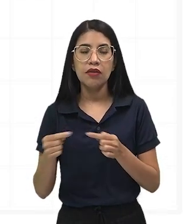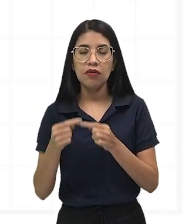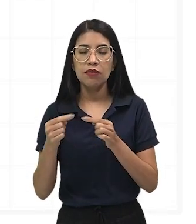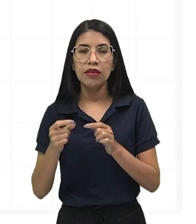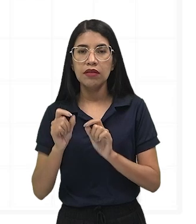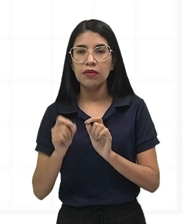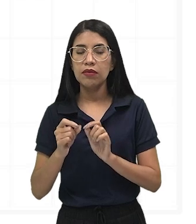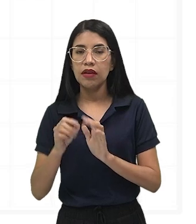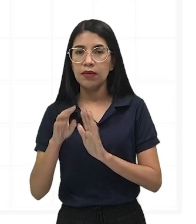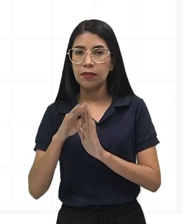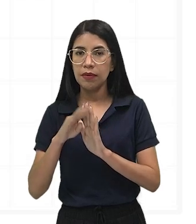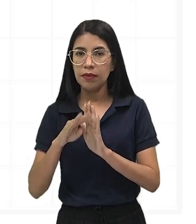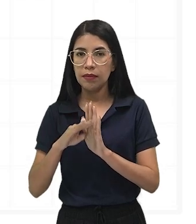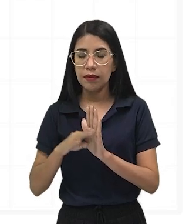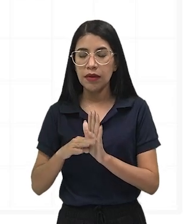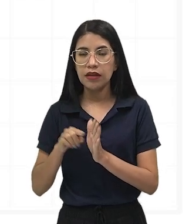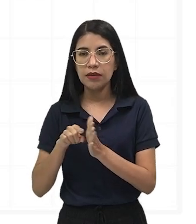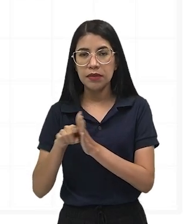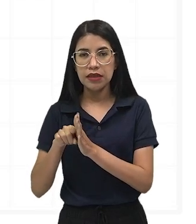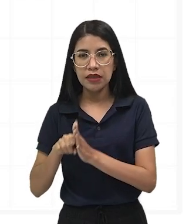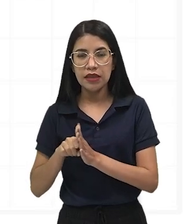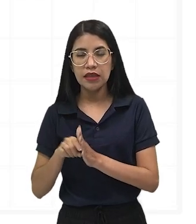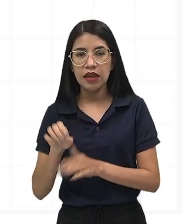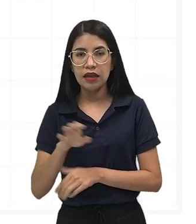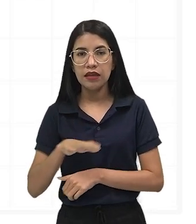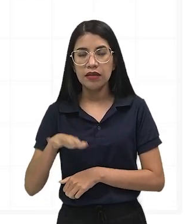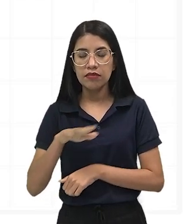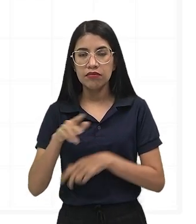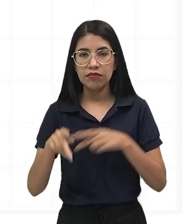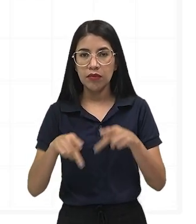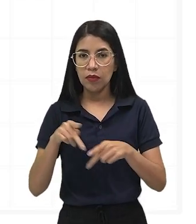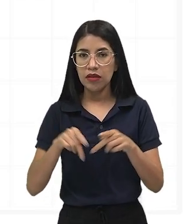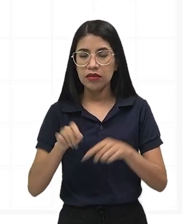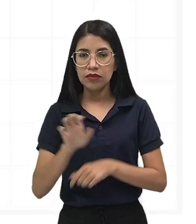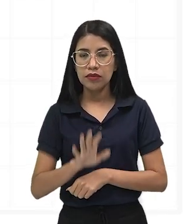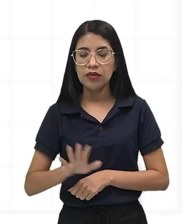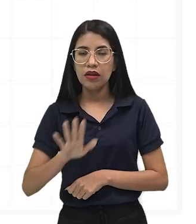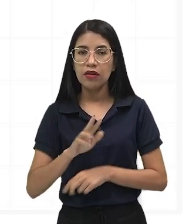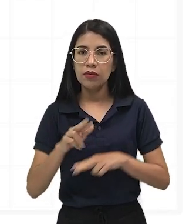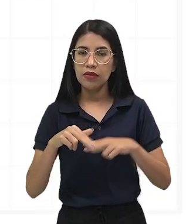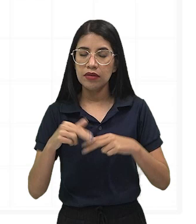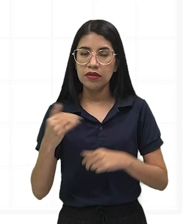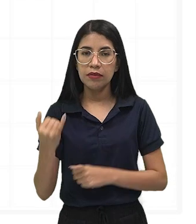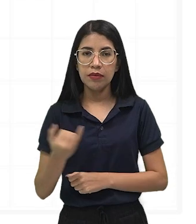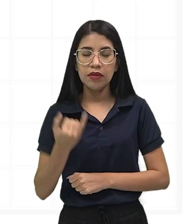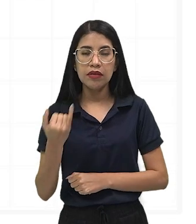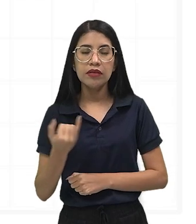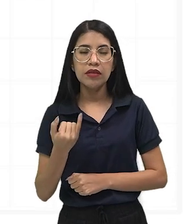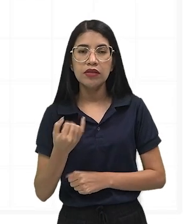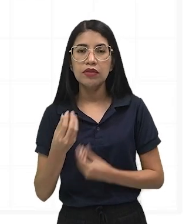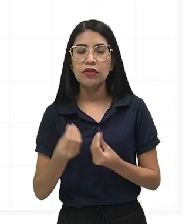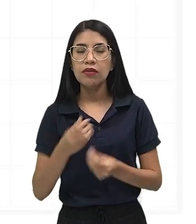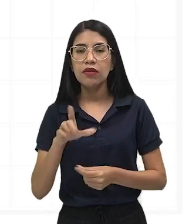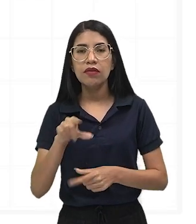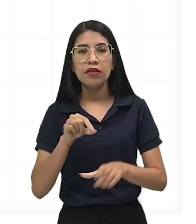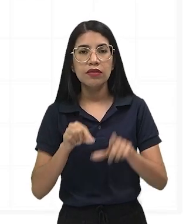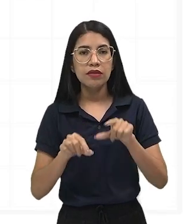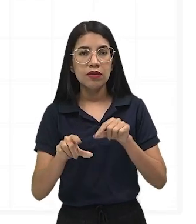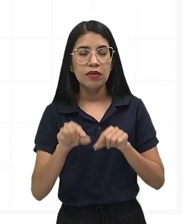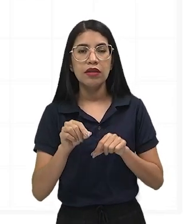né, da população em geral. Então, é muito importante essa coleta de como que você vai